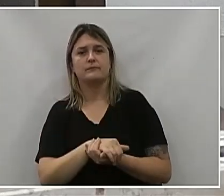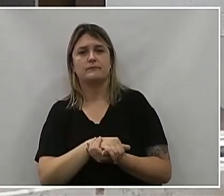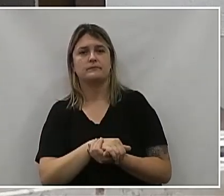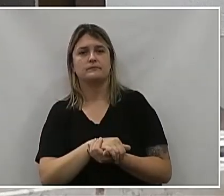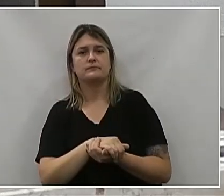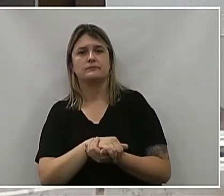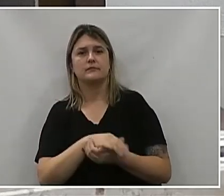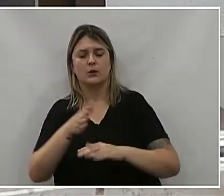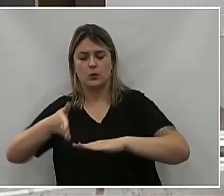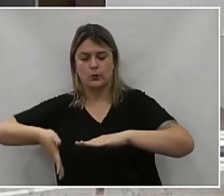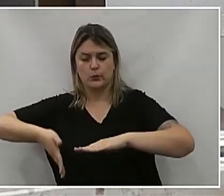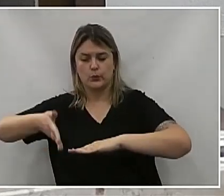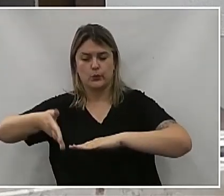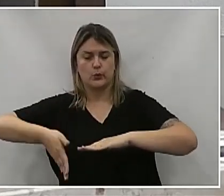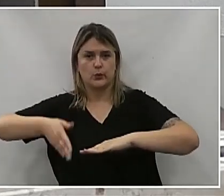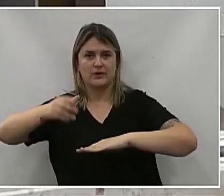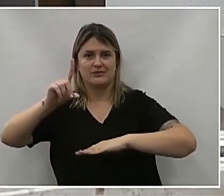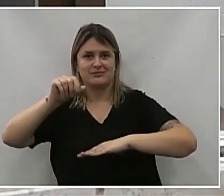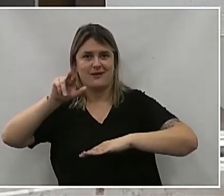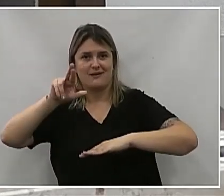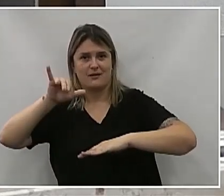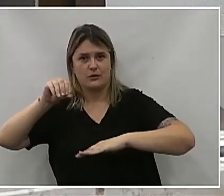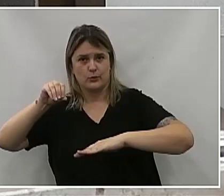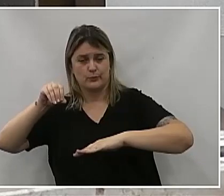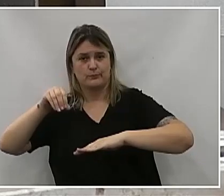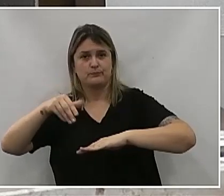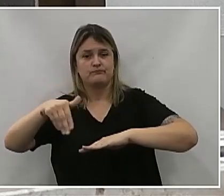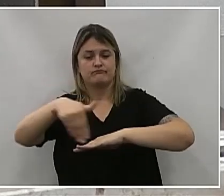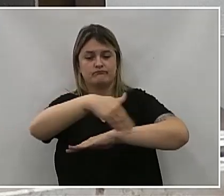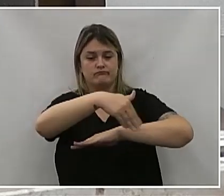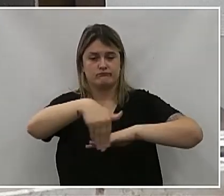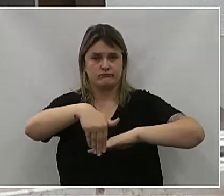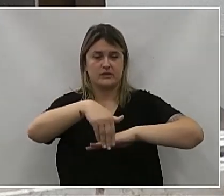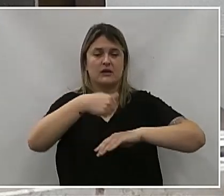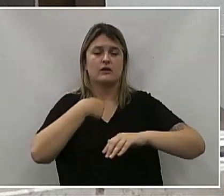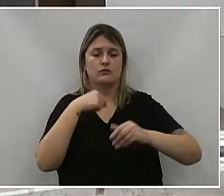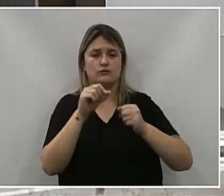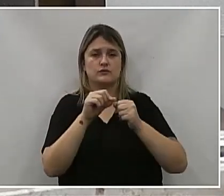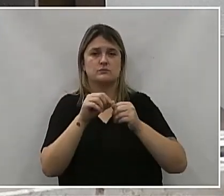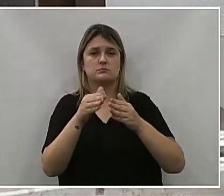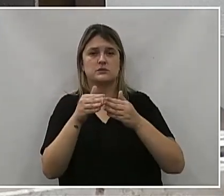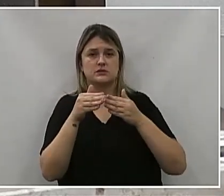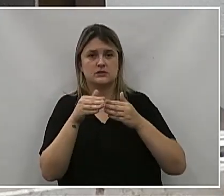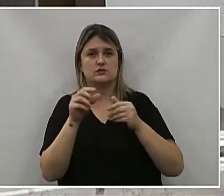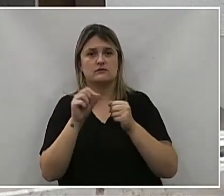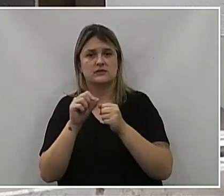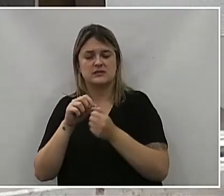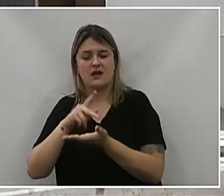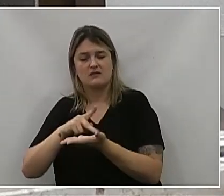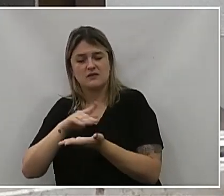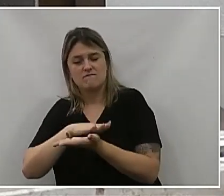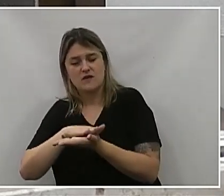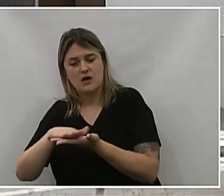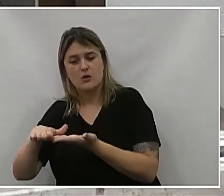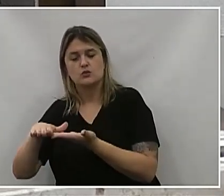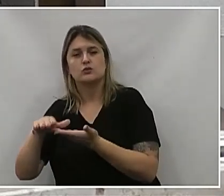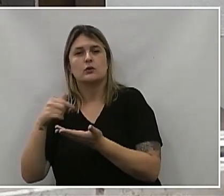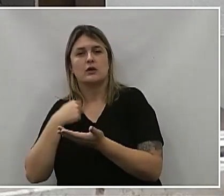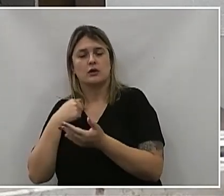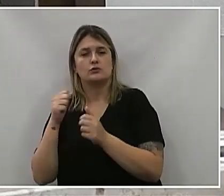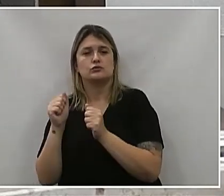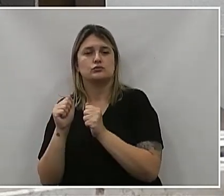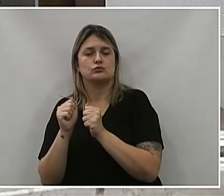no entroncamento da rua Natálio Pereira de Souza, e fiz essa indicação pedindo a pavimentação. Eu, bem